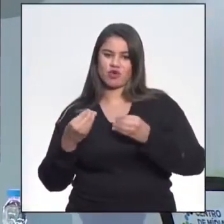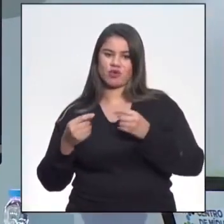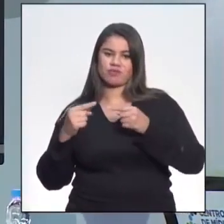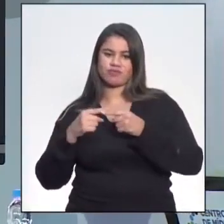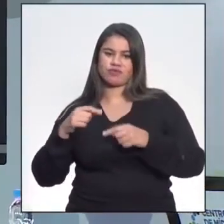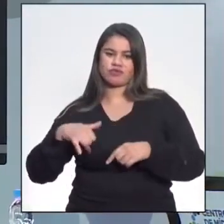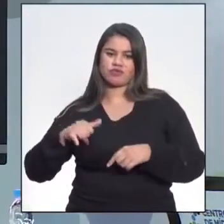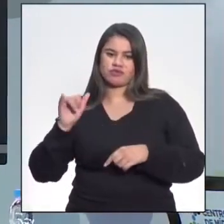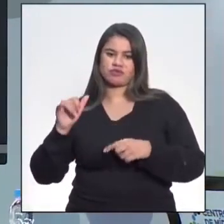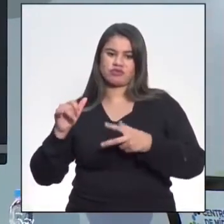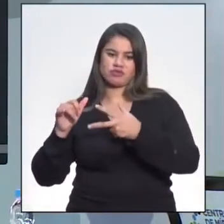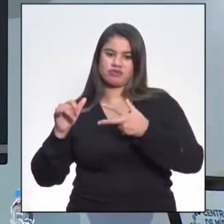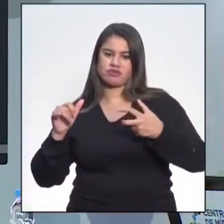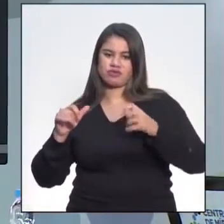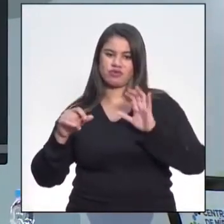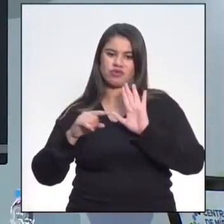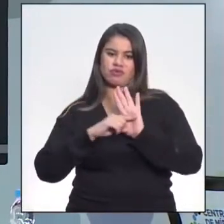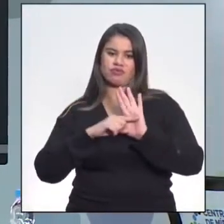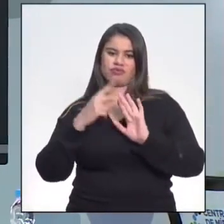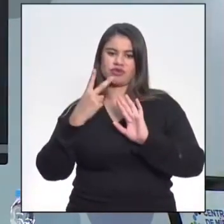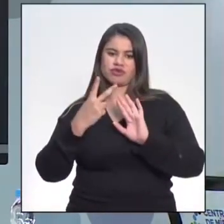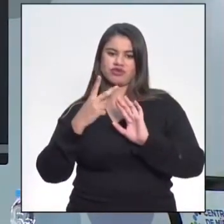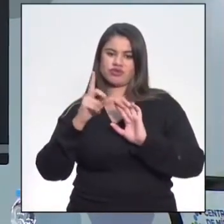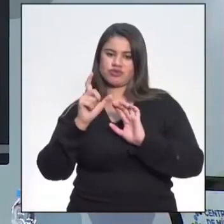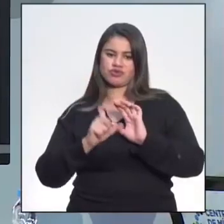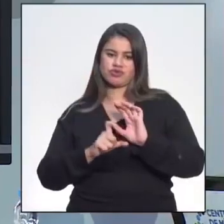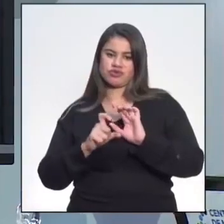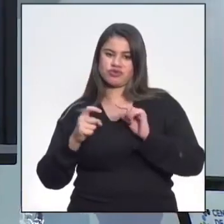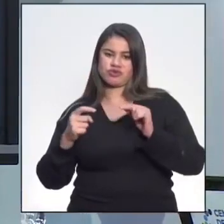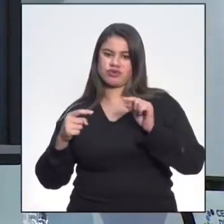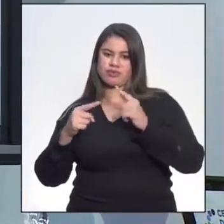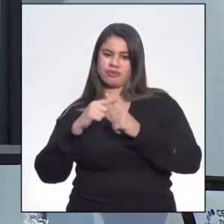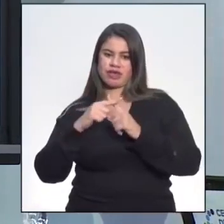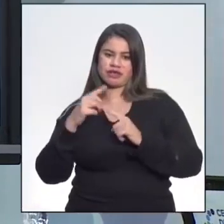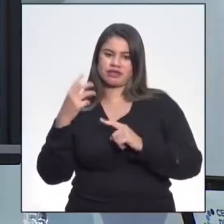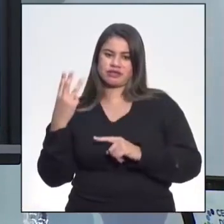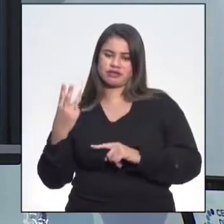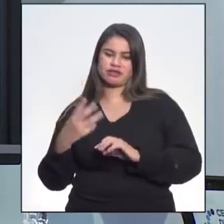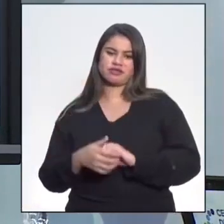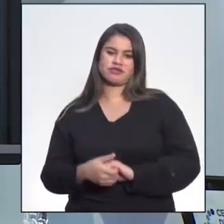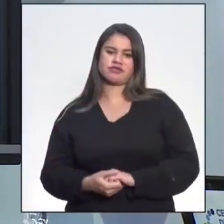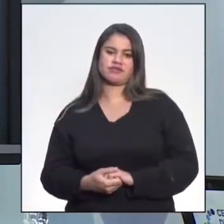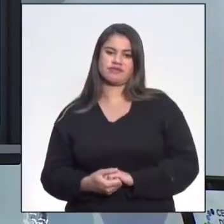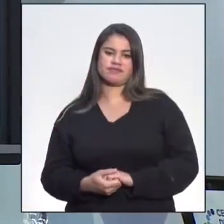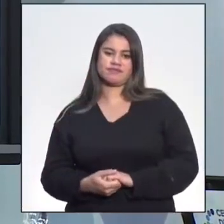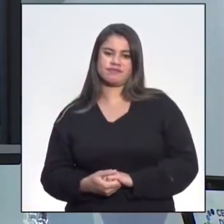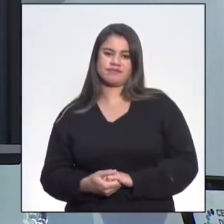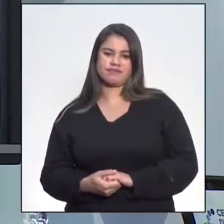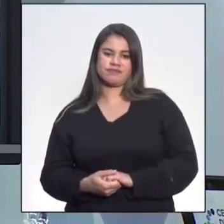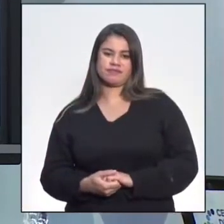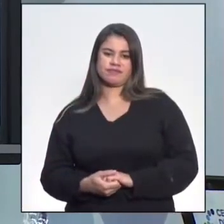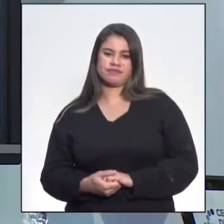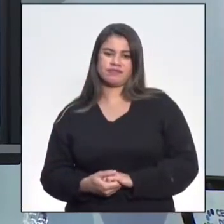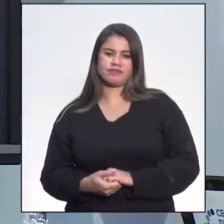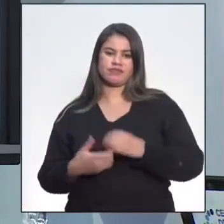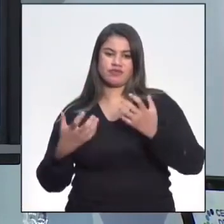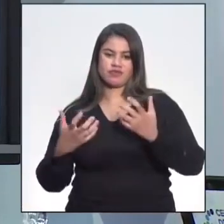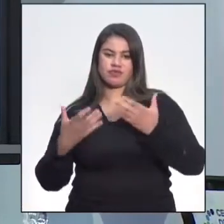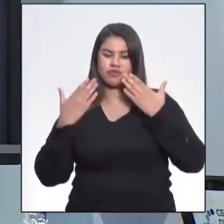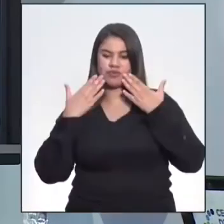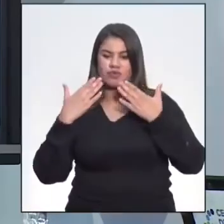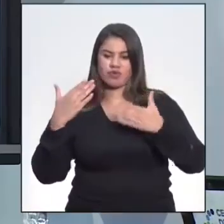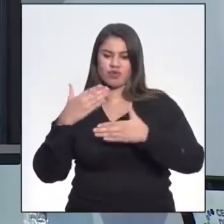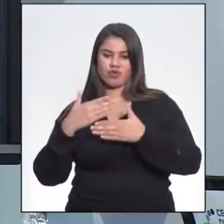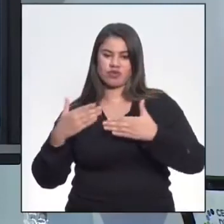Y igual a menos 2x mais 3. Eu queria que vocês apresentassem para eles o